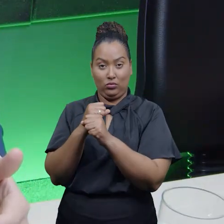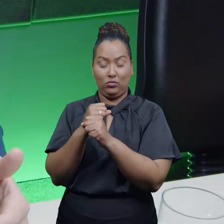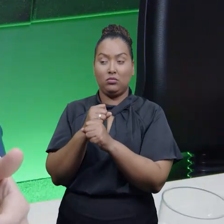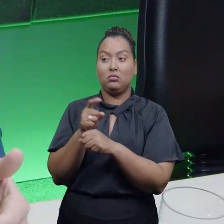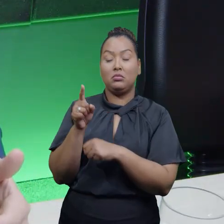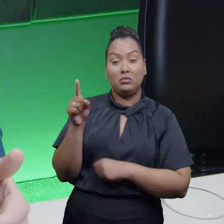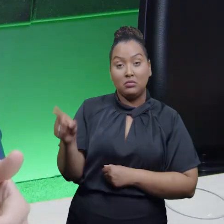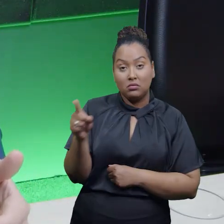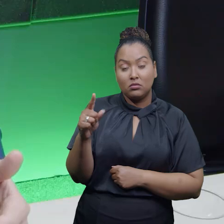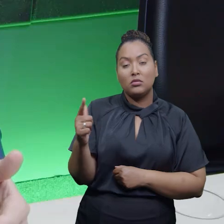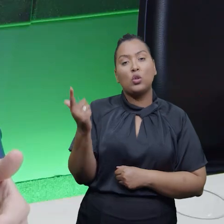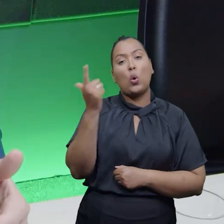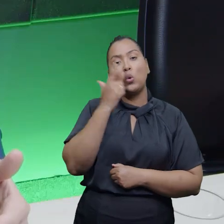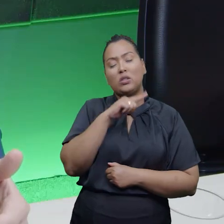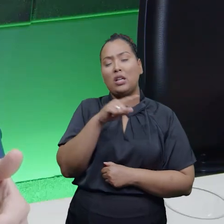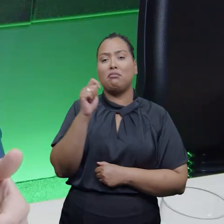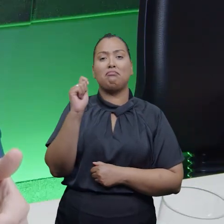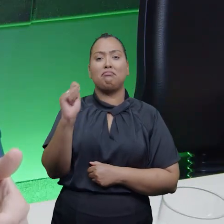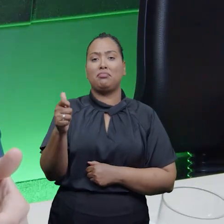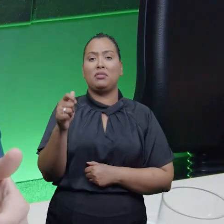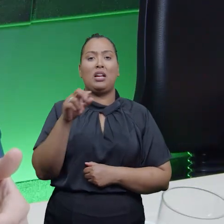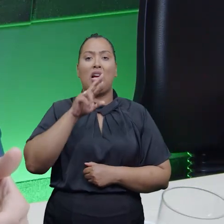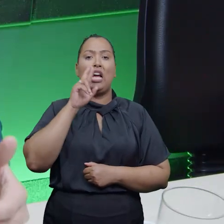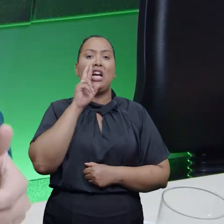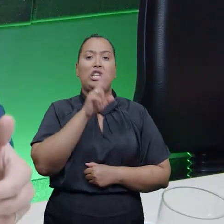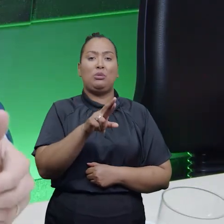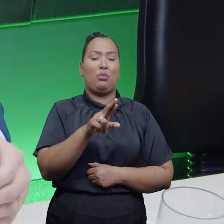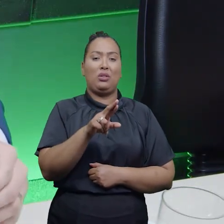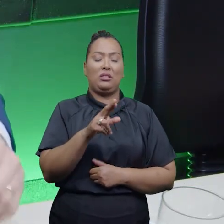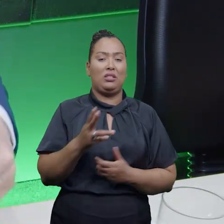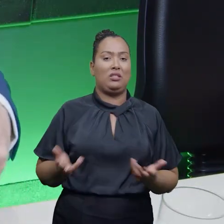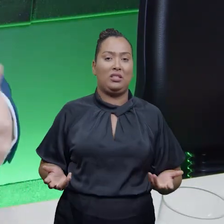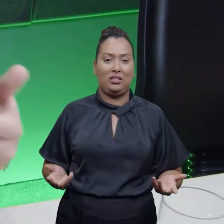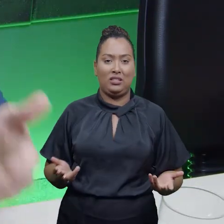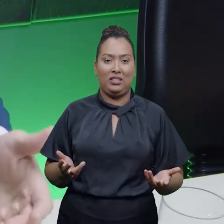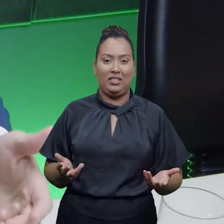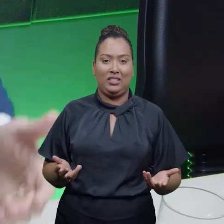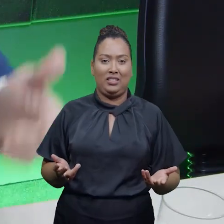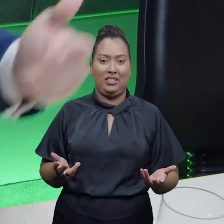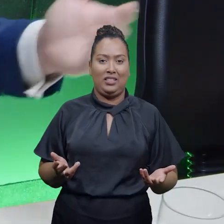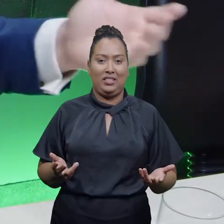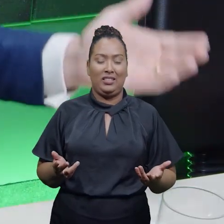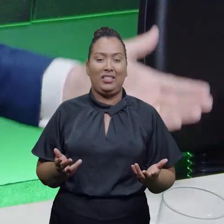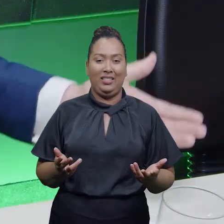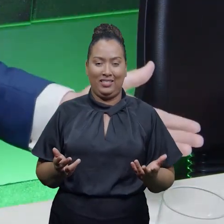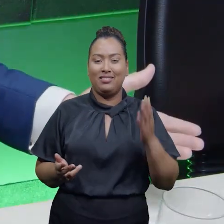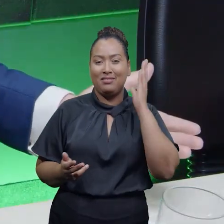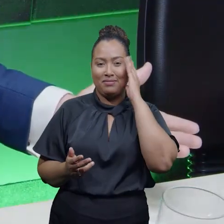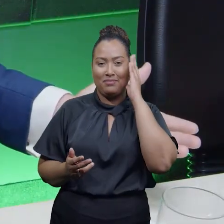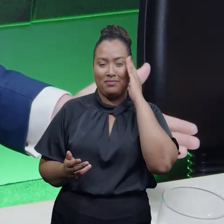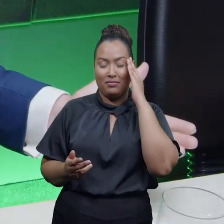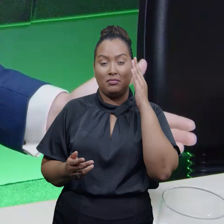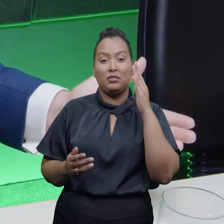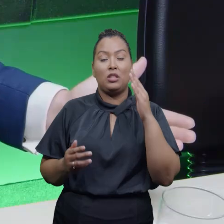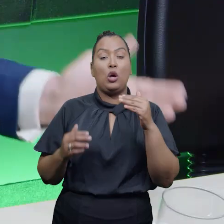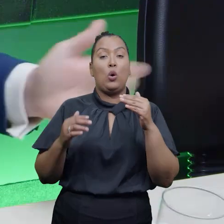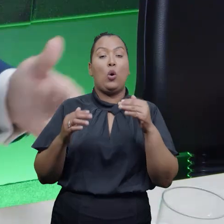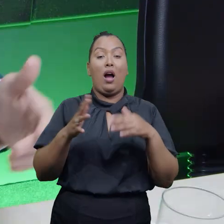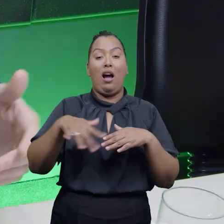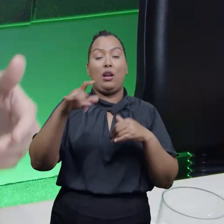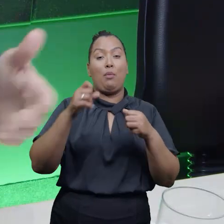de Contas consegue, muitas vezes, dar uma resposta muito mais célere do que o próprio Poder